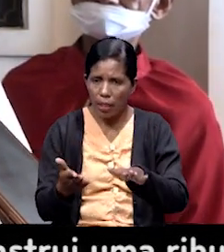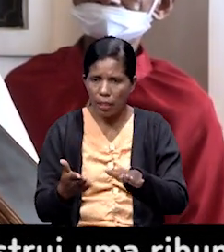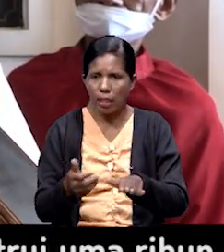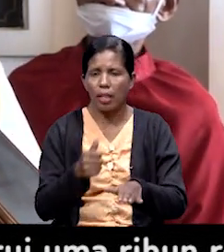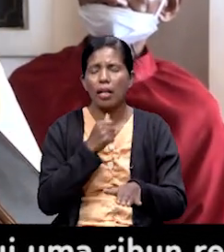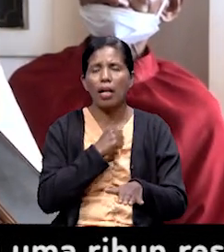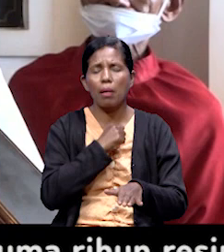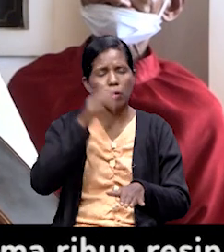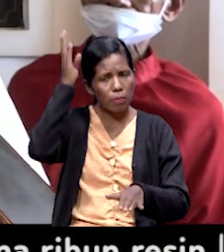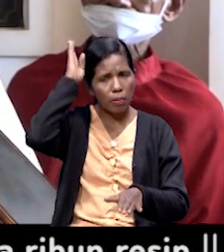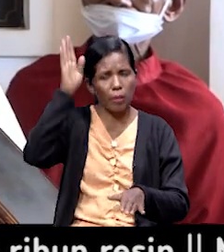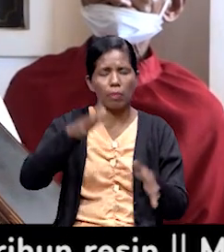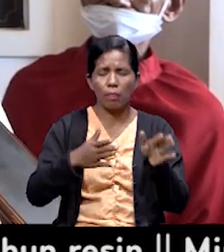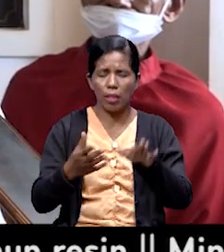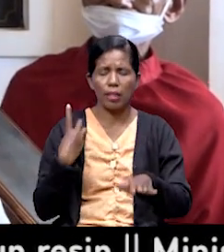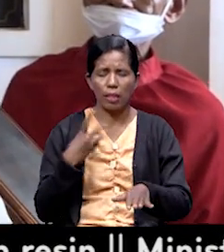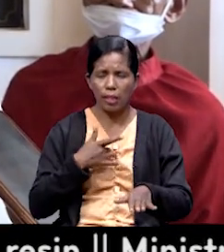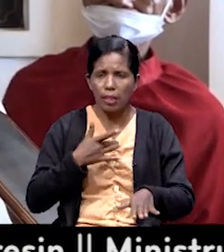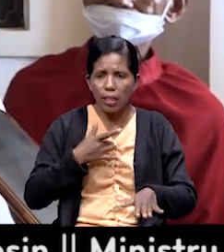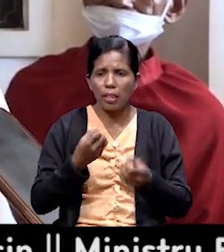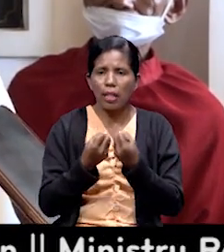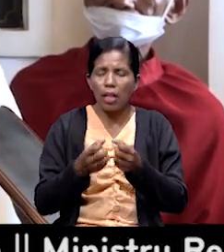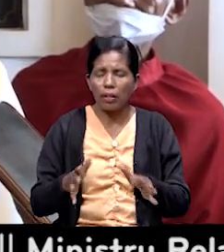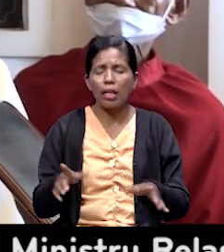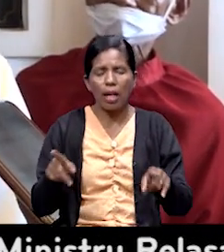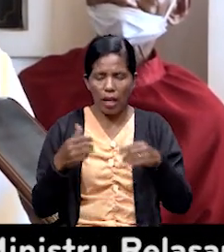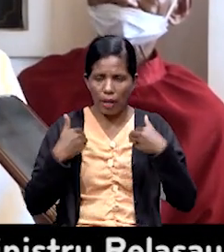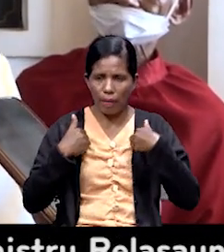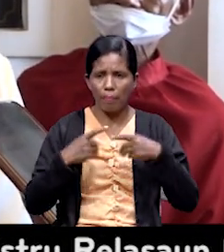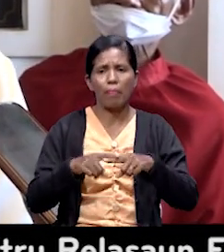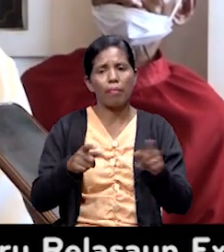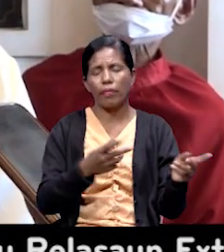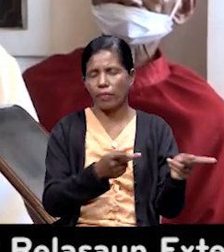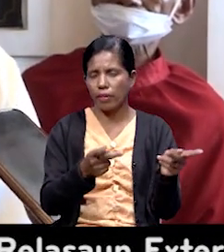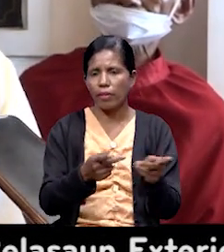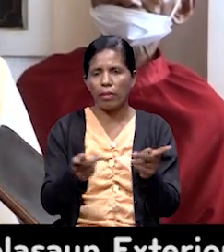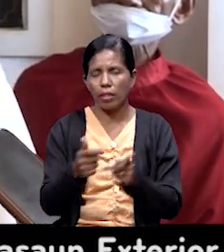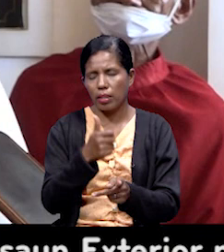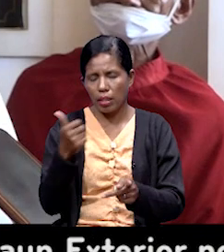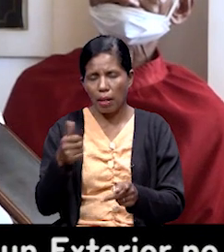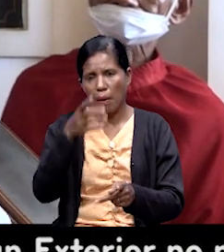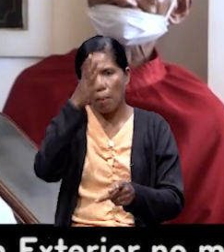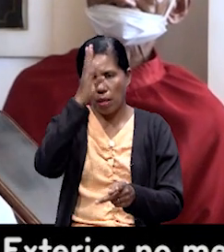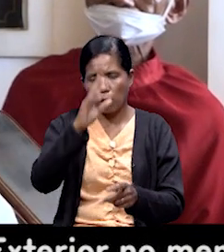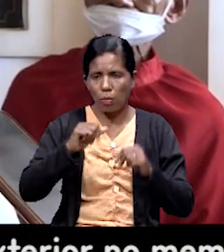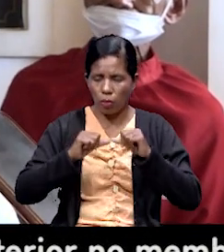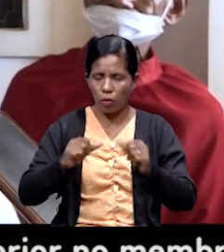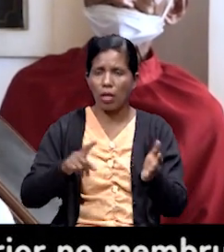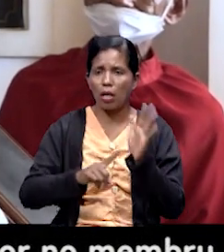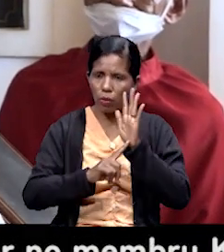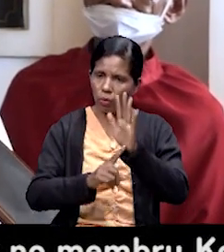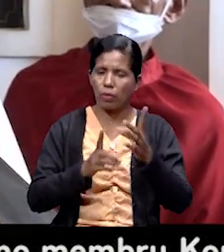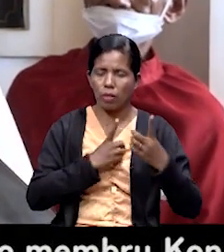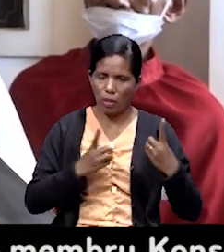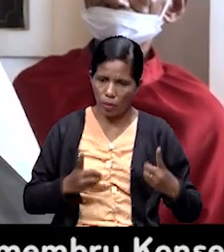tidak bersentimentu laku ninian ihir ni ihen dari ema. Mabe parte selu, nai maroma ka kontinua hatudu ninia domi bahi